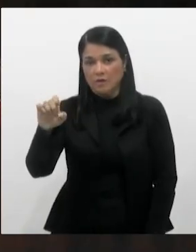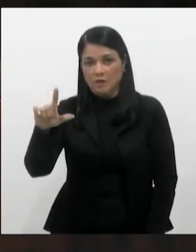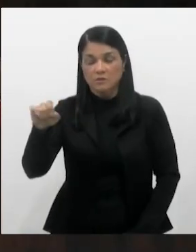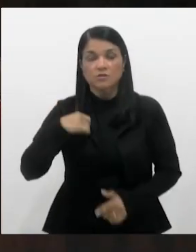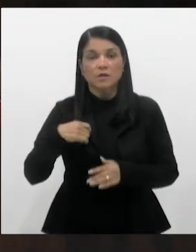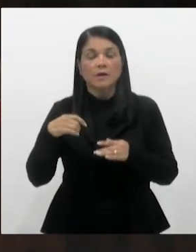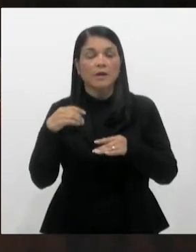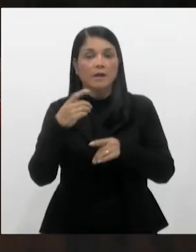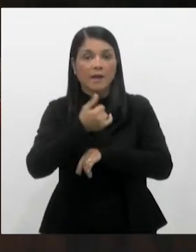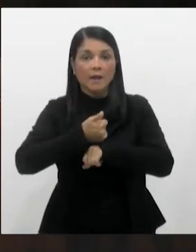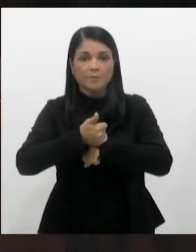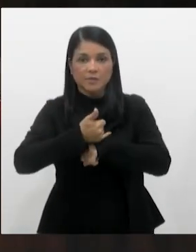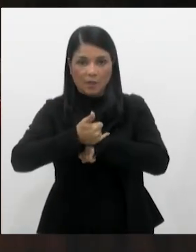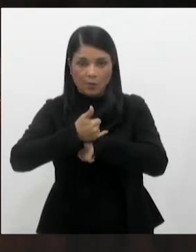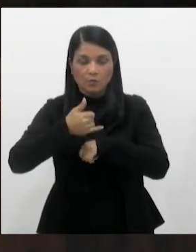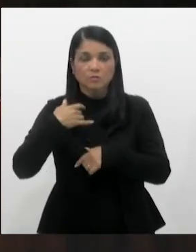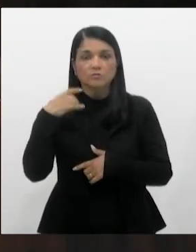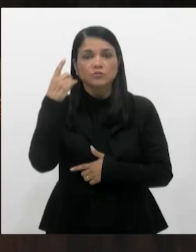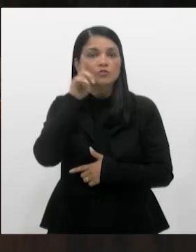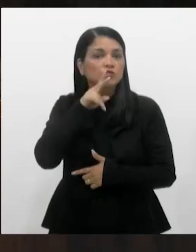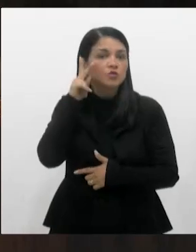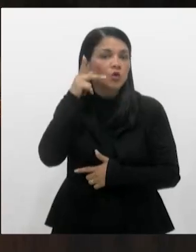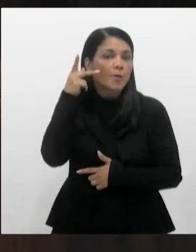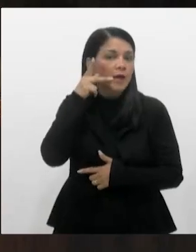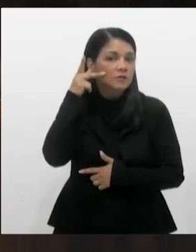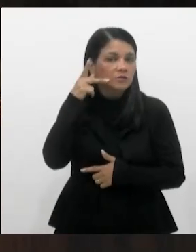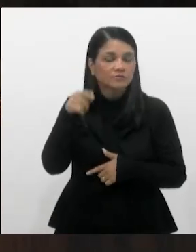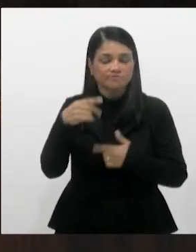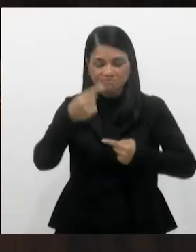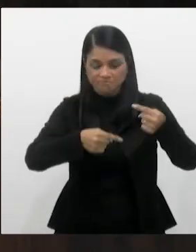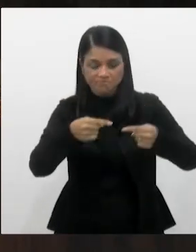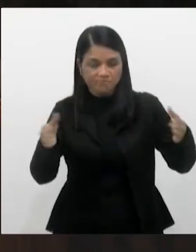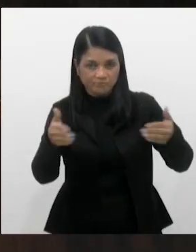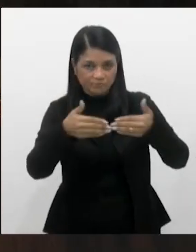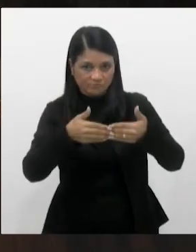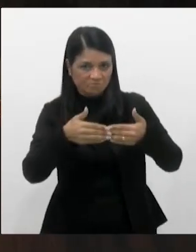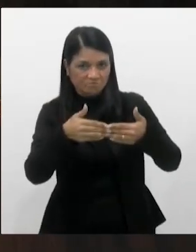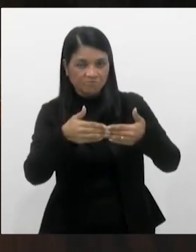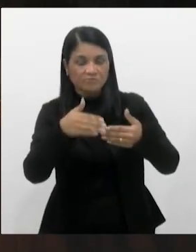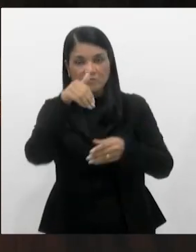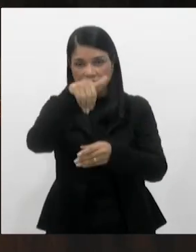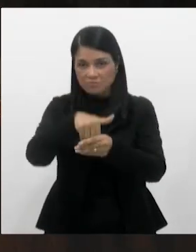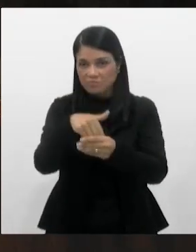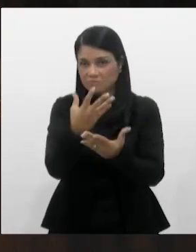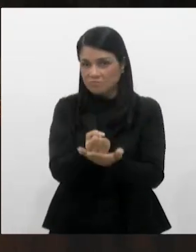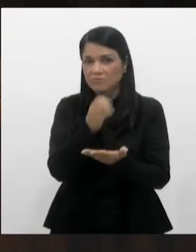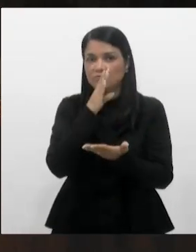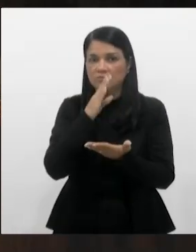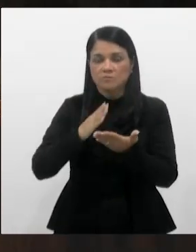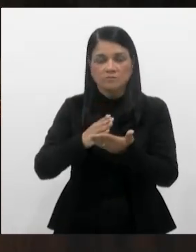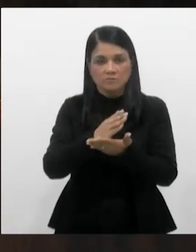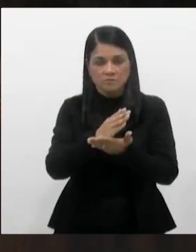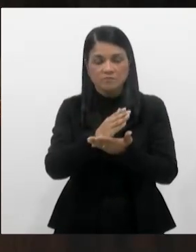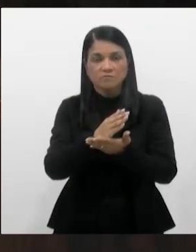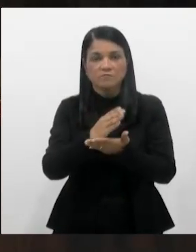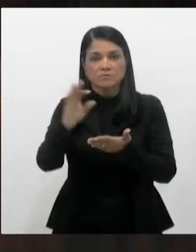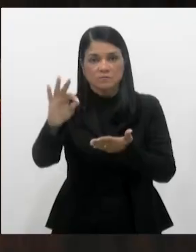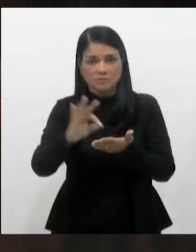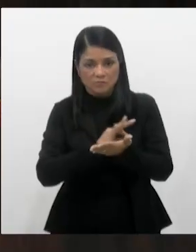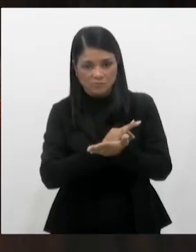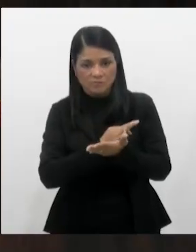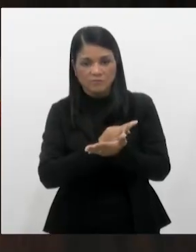Em discussão. Não havendo quem queira discutir, encerrada a discussão. Em votação, os senhores que aprovam permaneçam como estão. Aprovado,